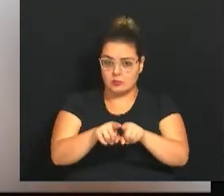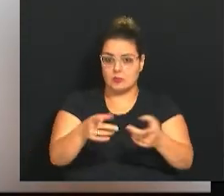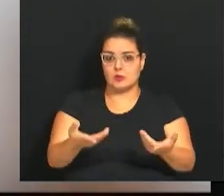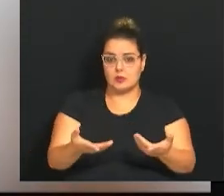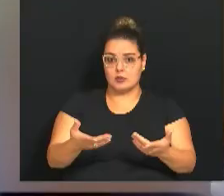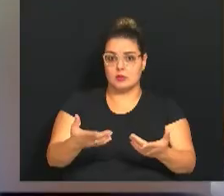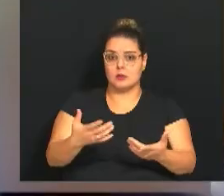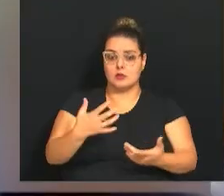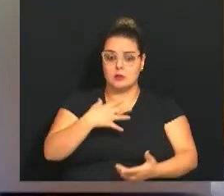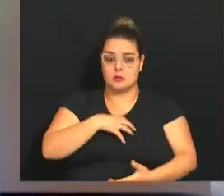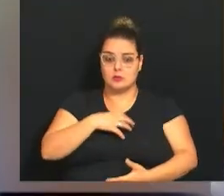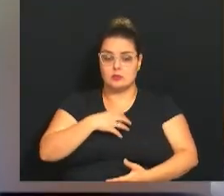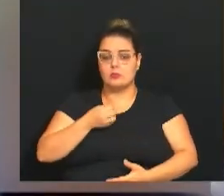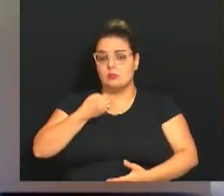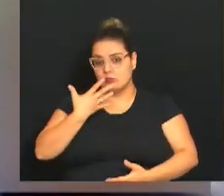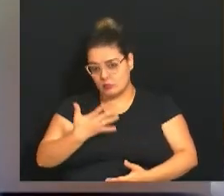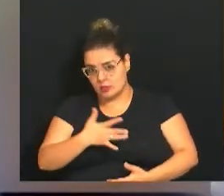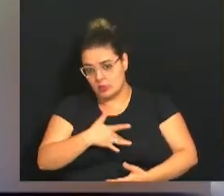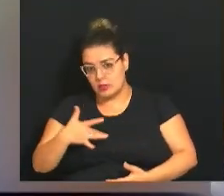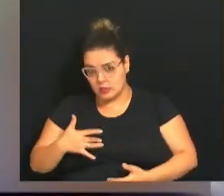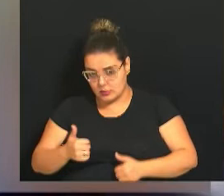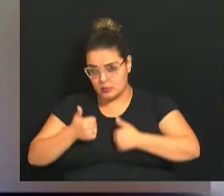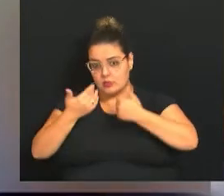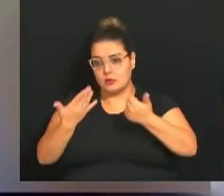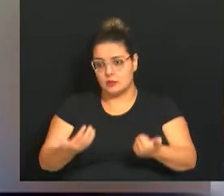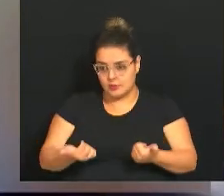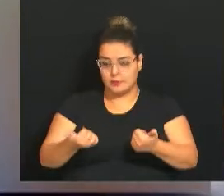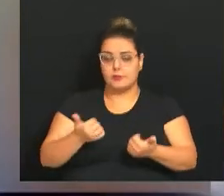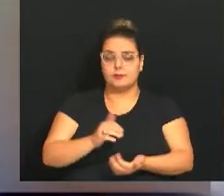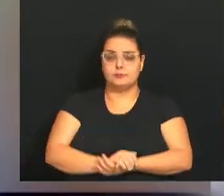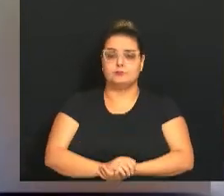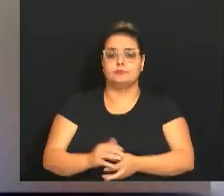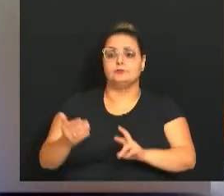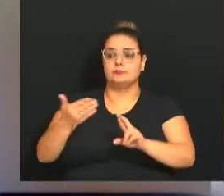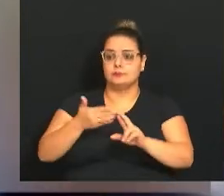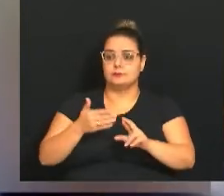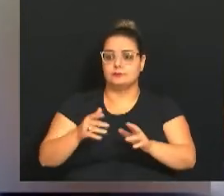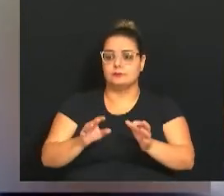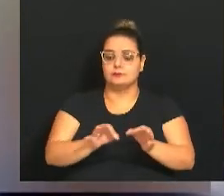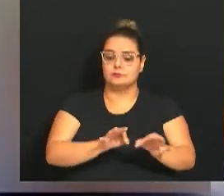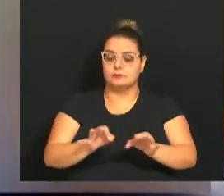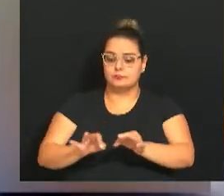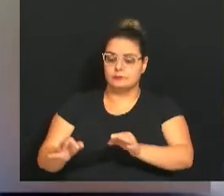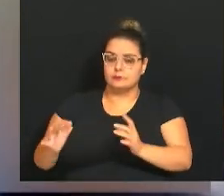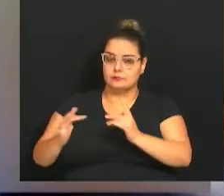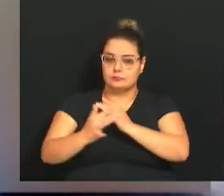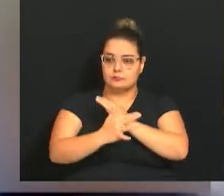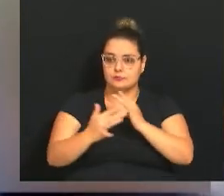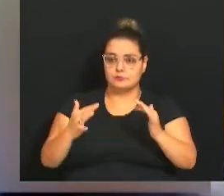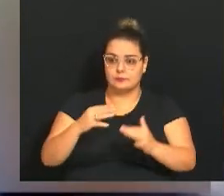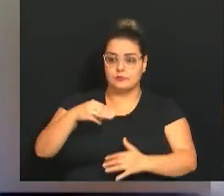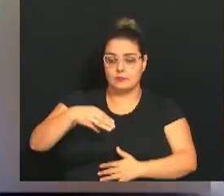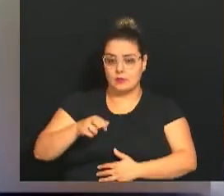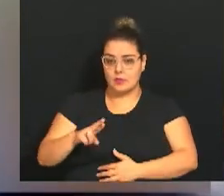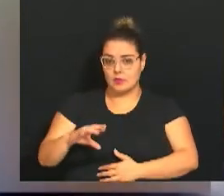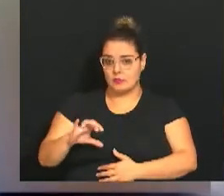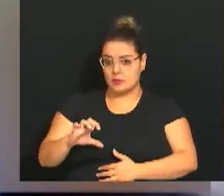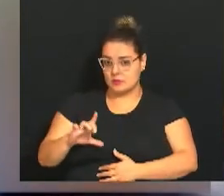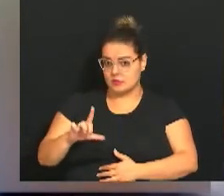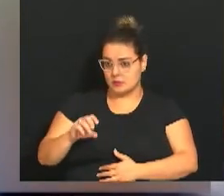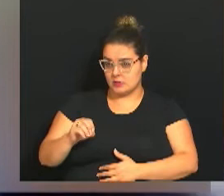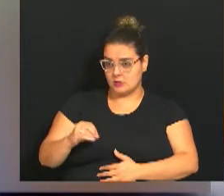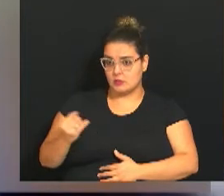bem-estar humano. Representando a Secretaria Municipal de Planejamento e Urbanismo, Marcelo Duarte comentou da importância